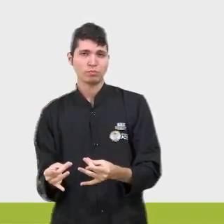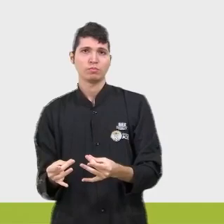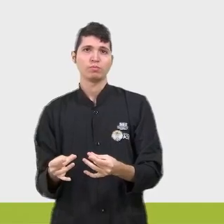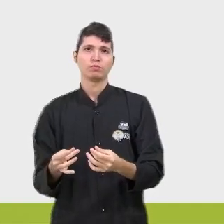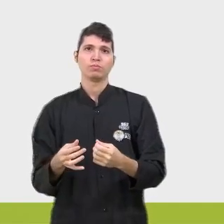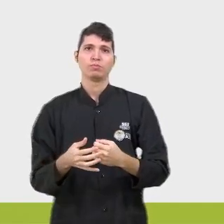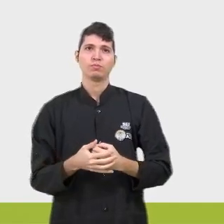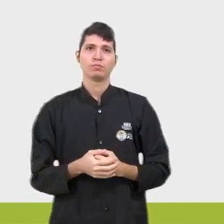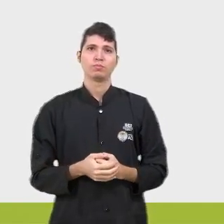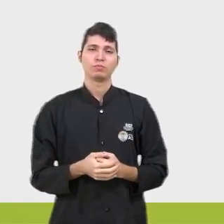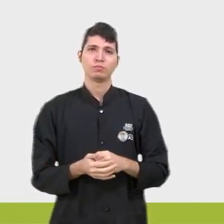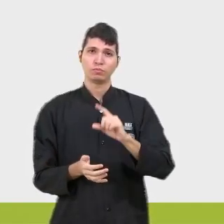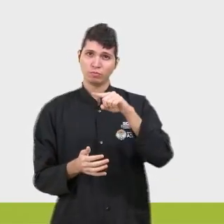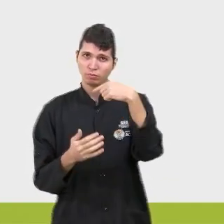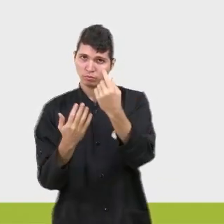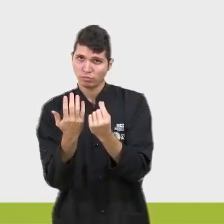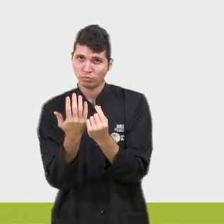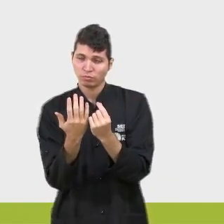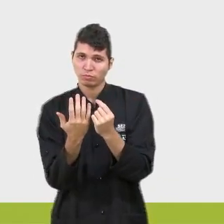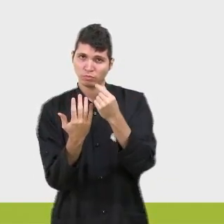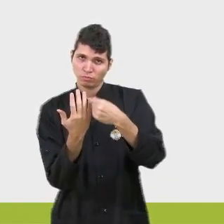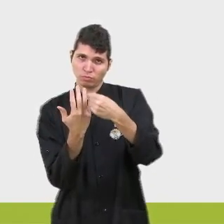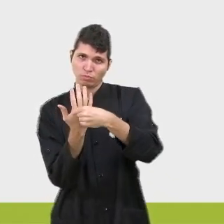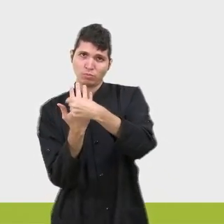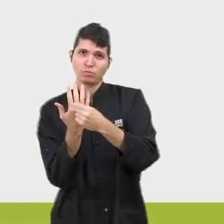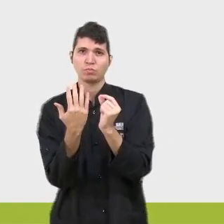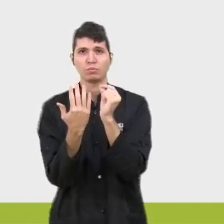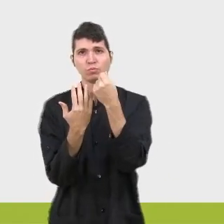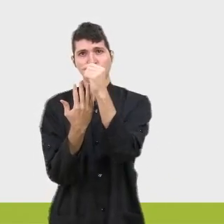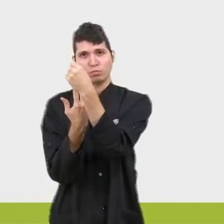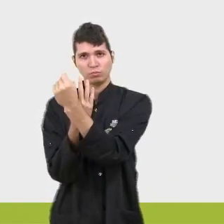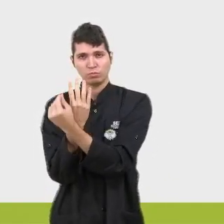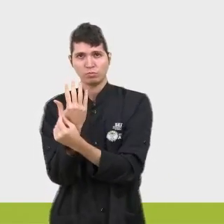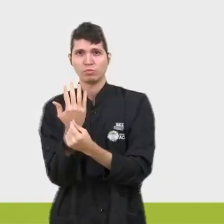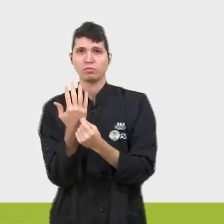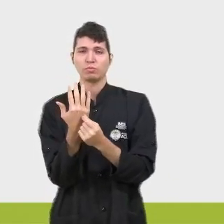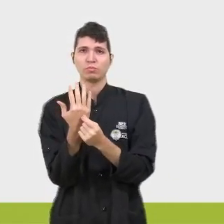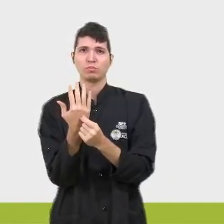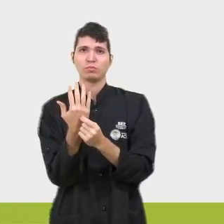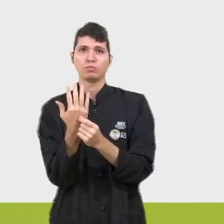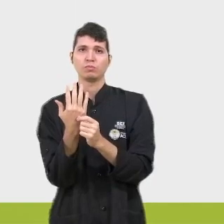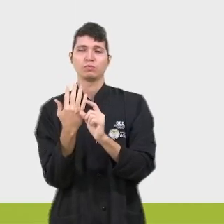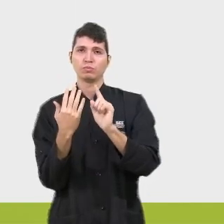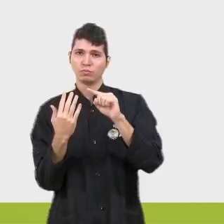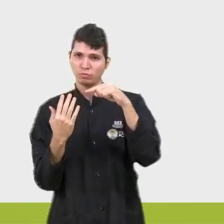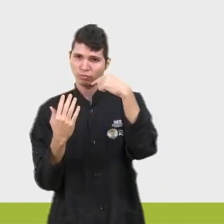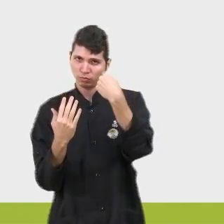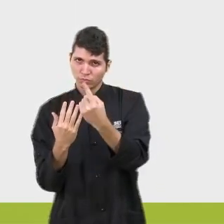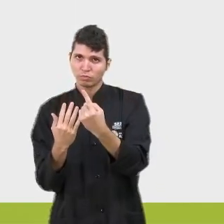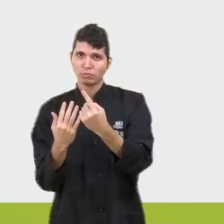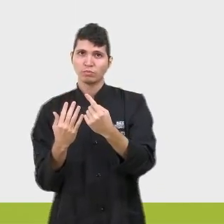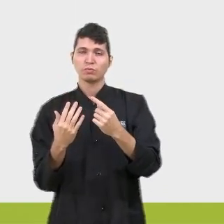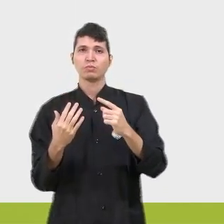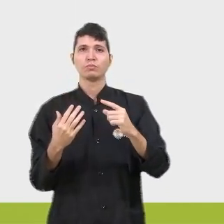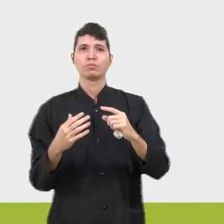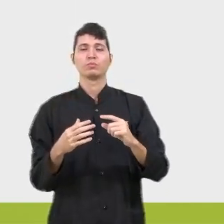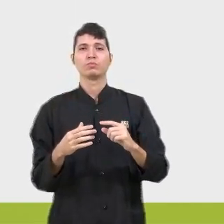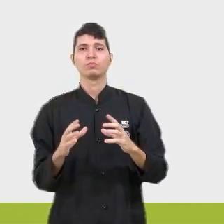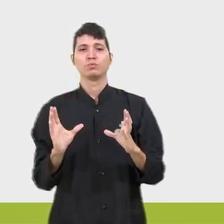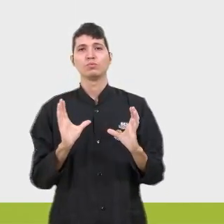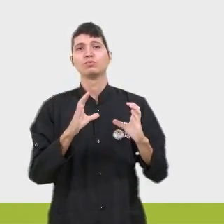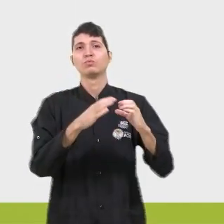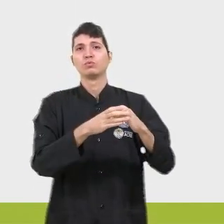Porém, após as briófitas, surgem os indivíduos com geração esporofítica dominante. E